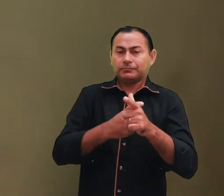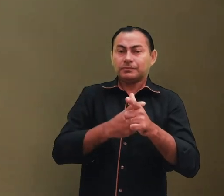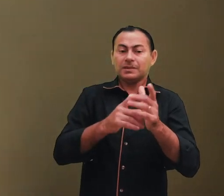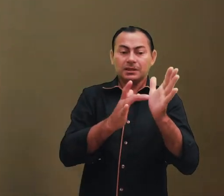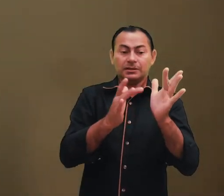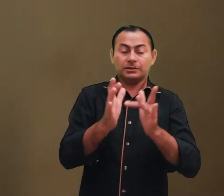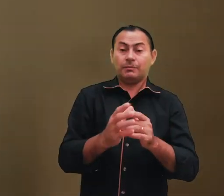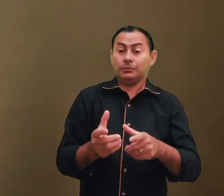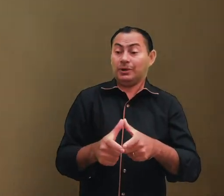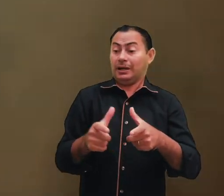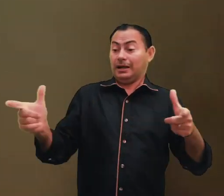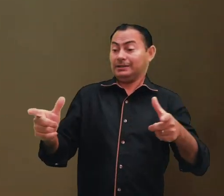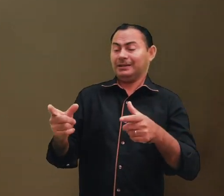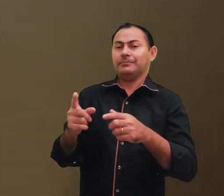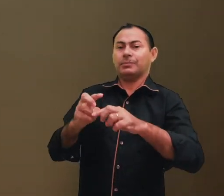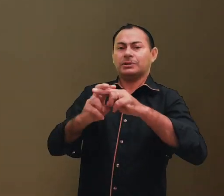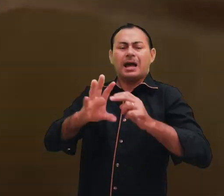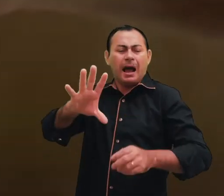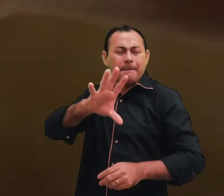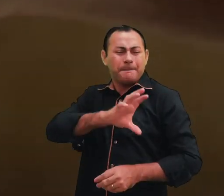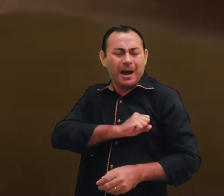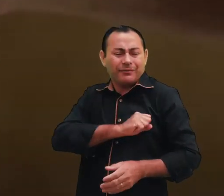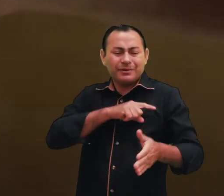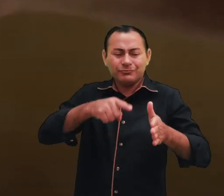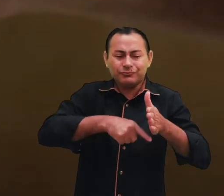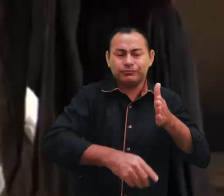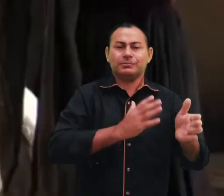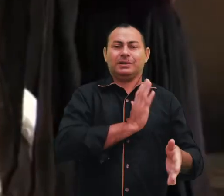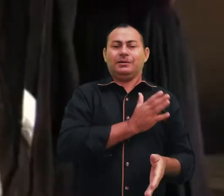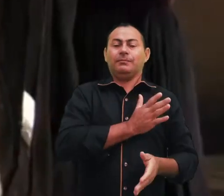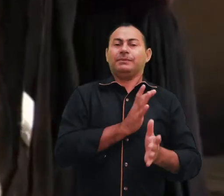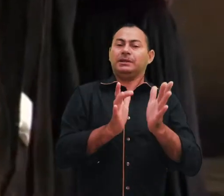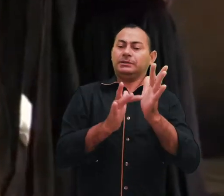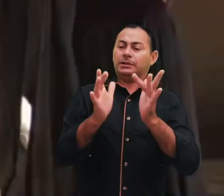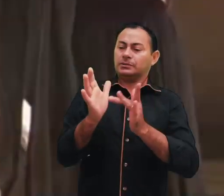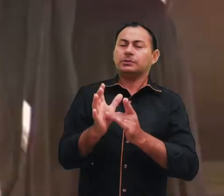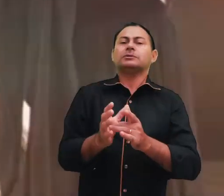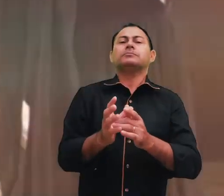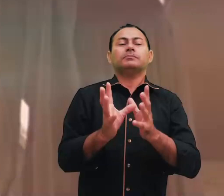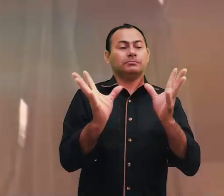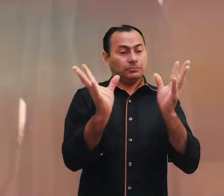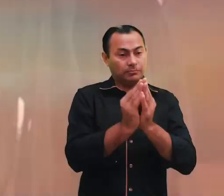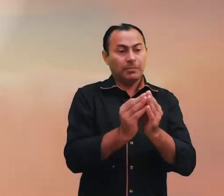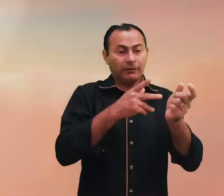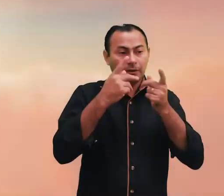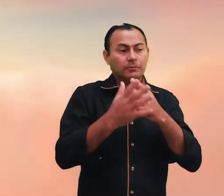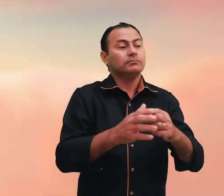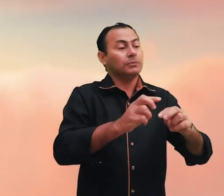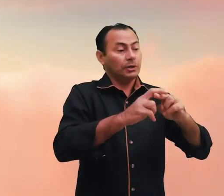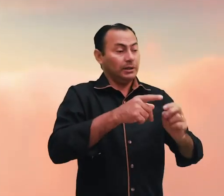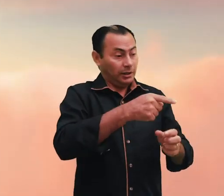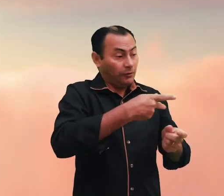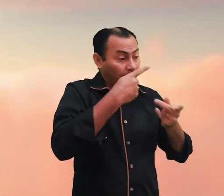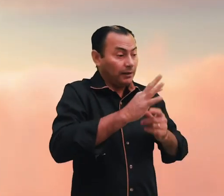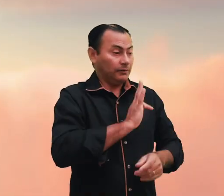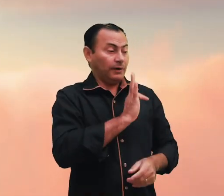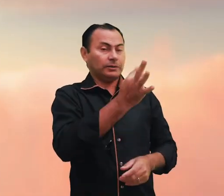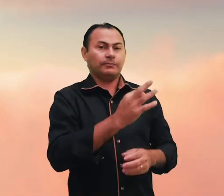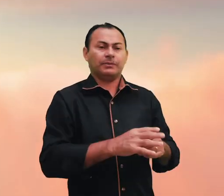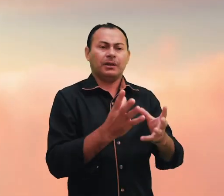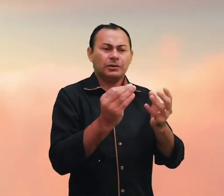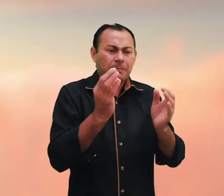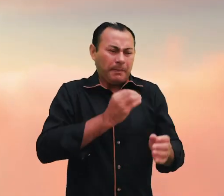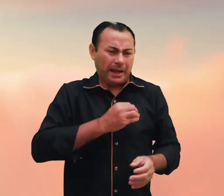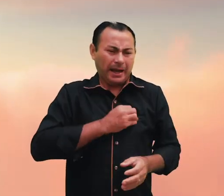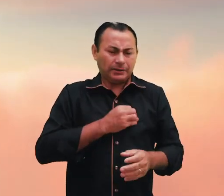muito alto e por isso o amava tanto. Jesus concluiu dizendo: portanto, eu lhes digo, os